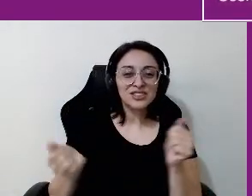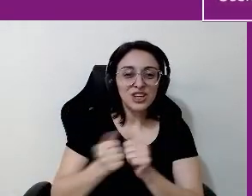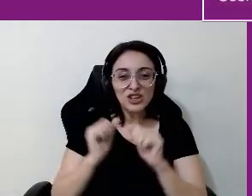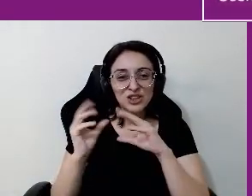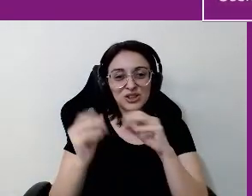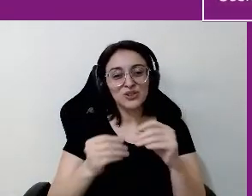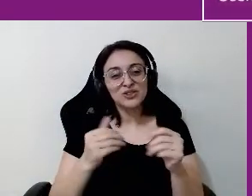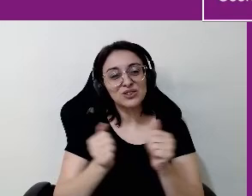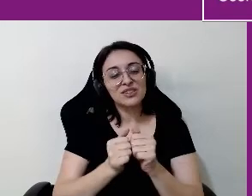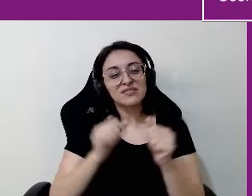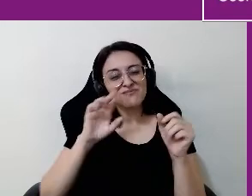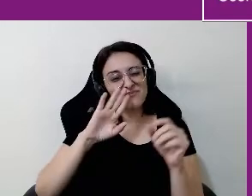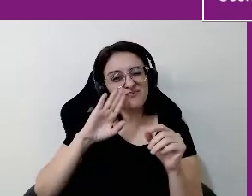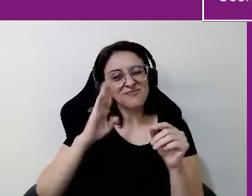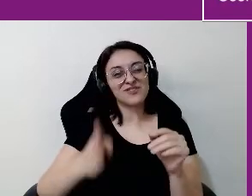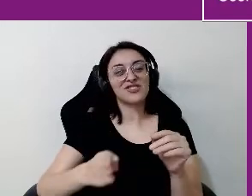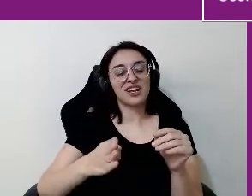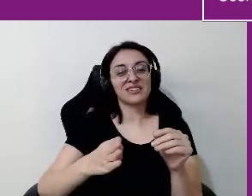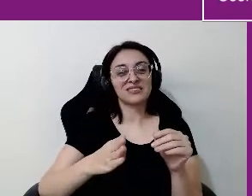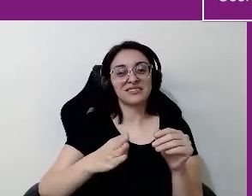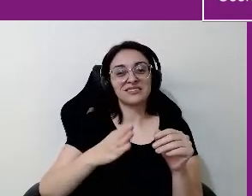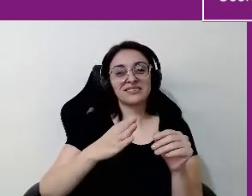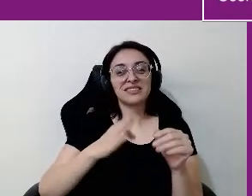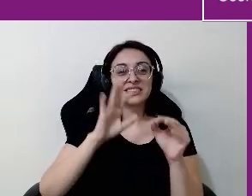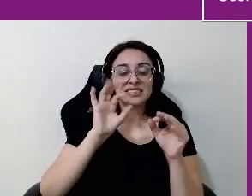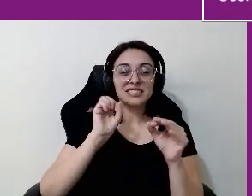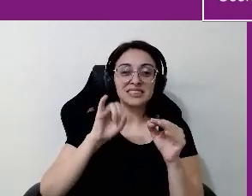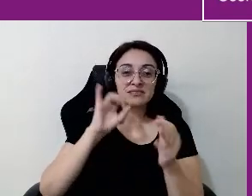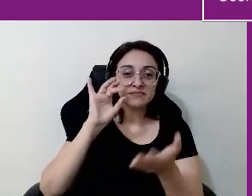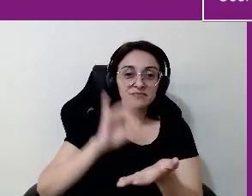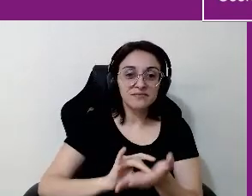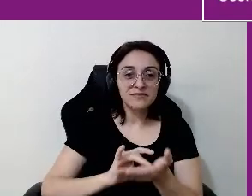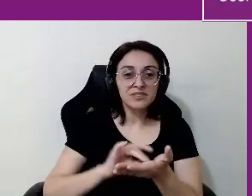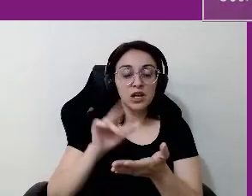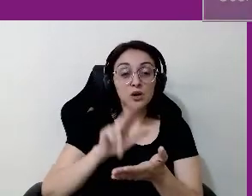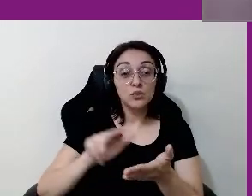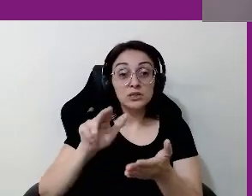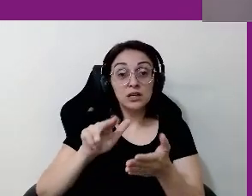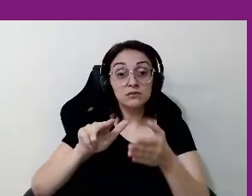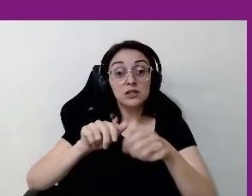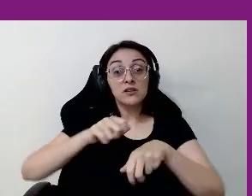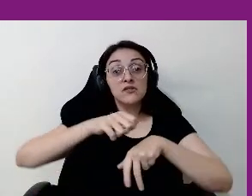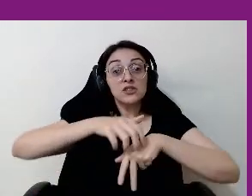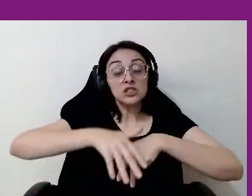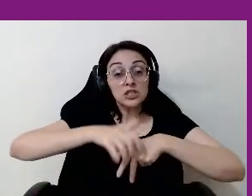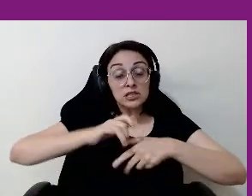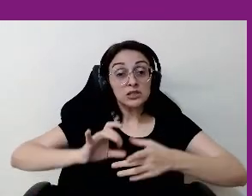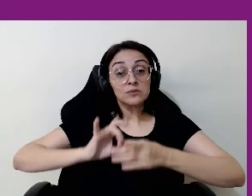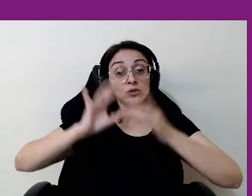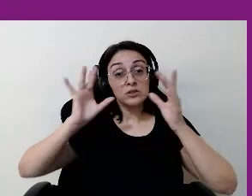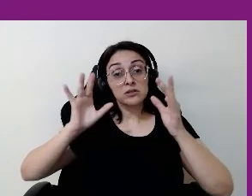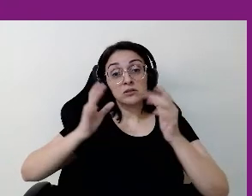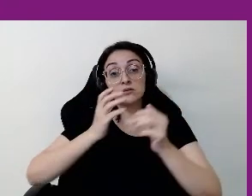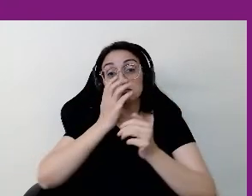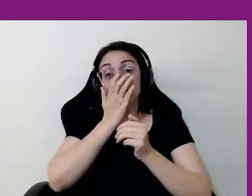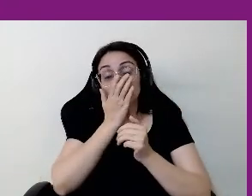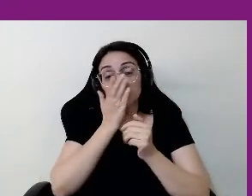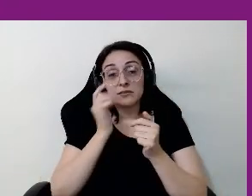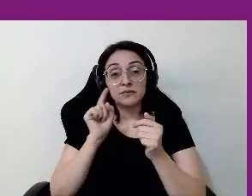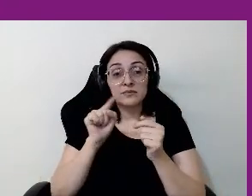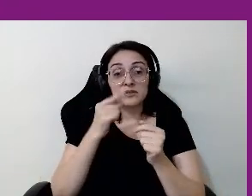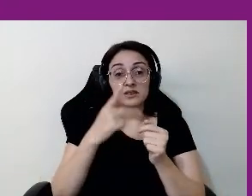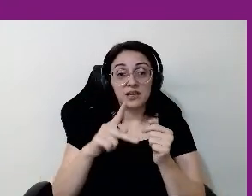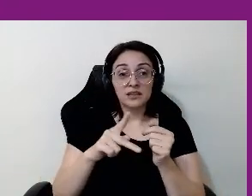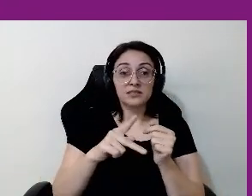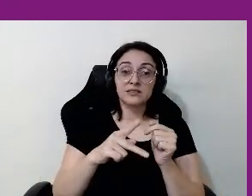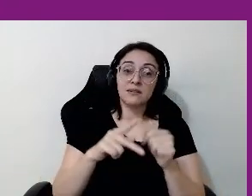conosco. Eu vou ser bem objetivo. Se, de fato, a gente pode usar a ventilação espontânea, se é uma opção no suporte ventilatório